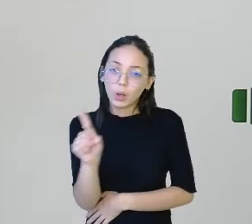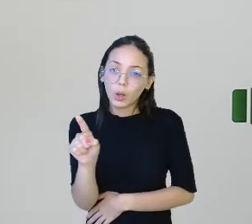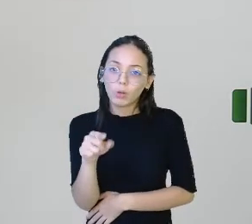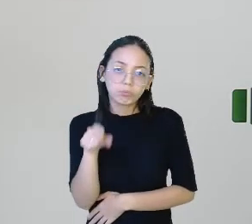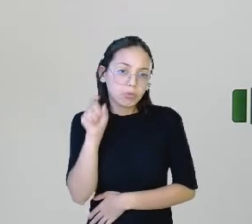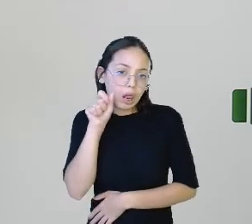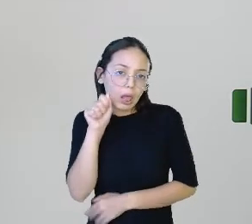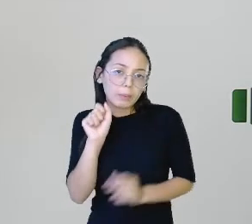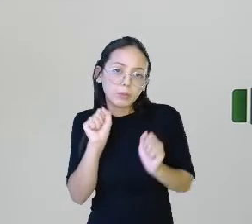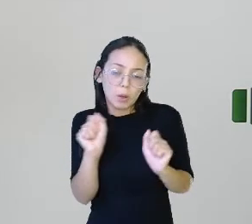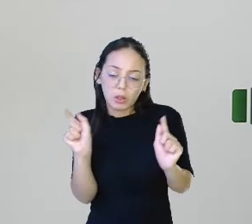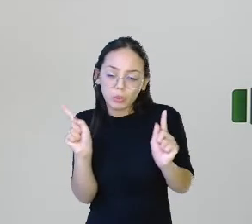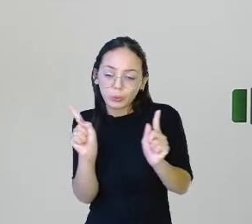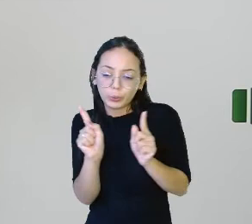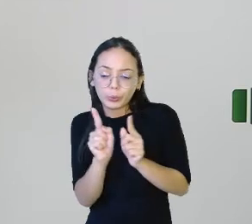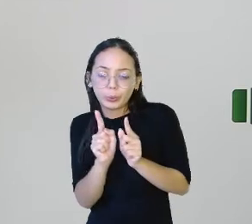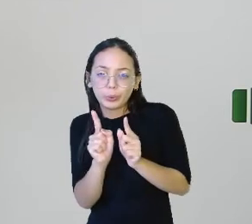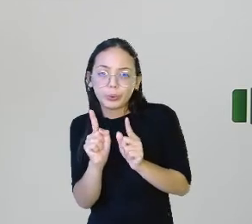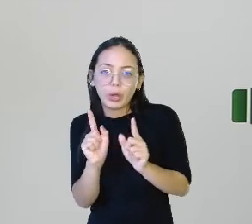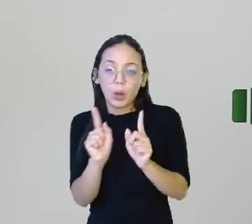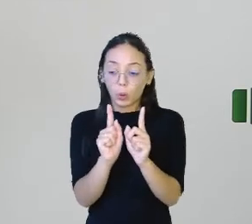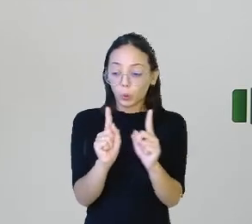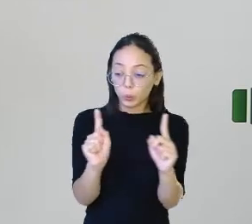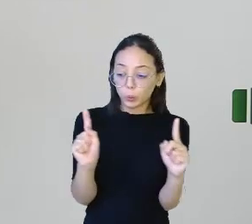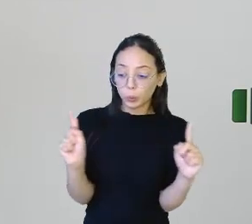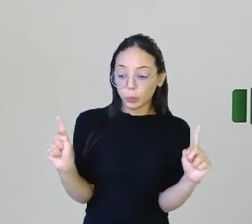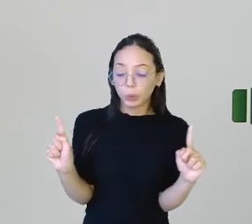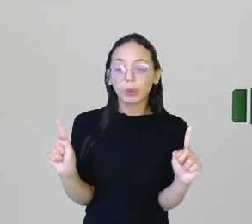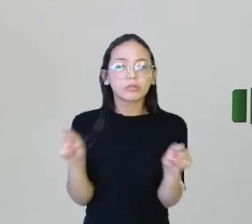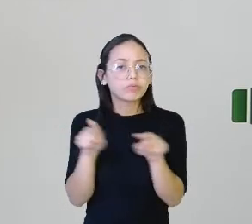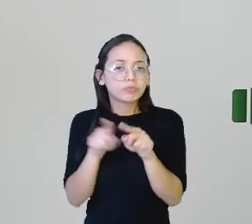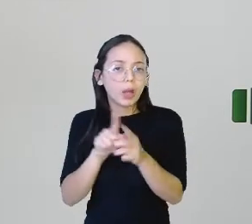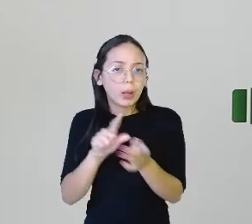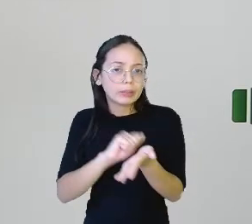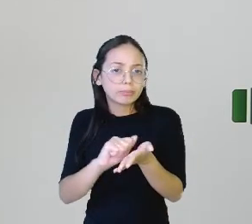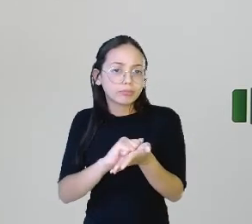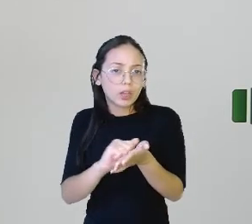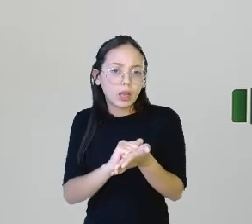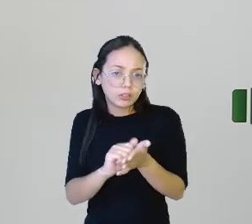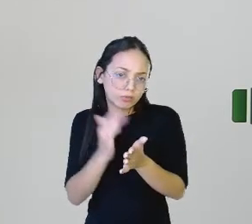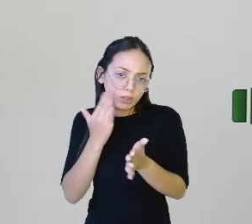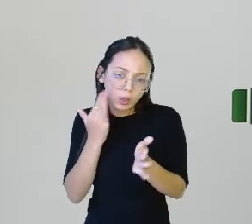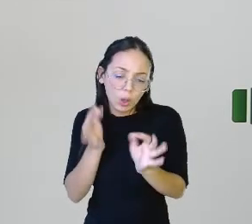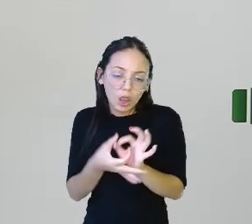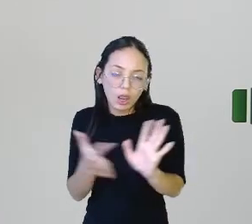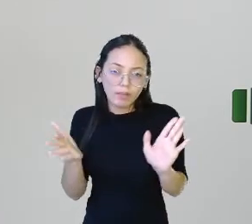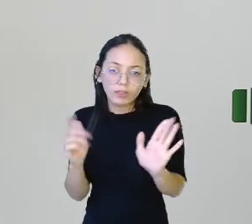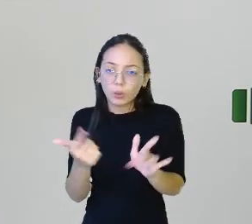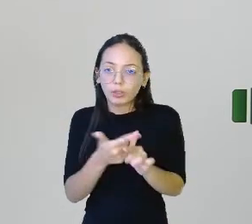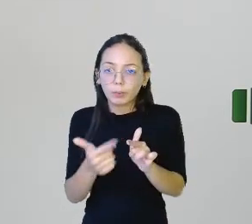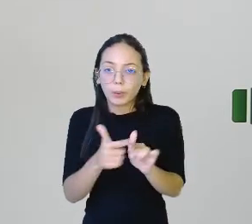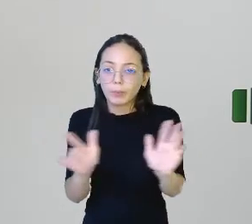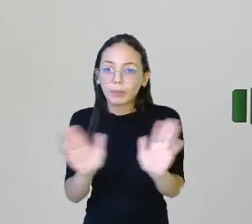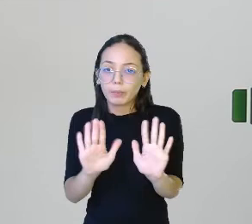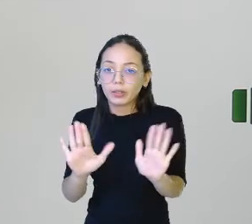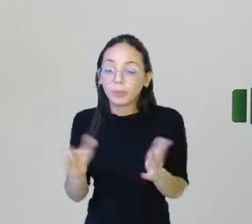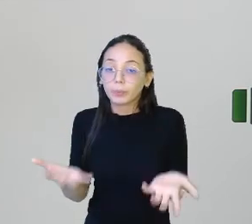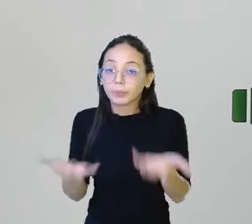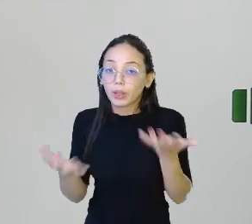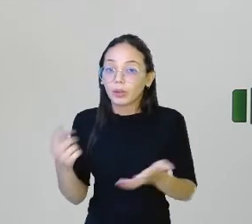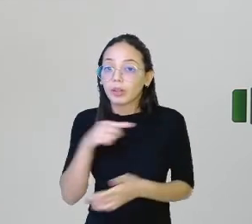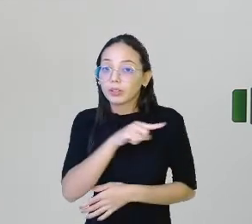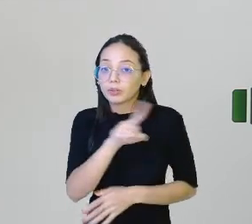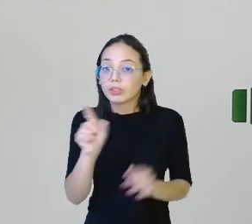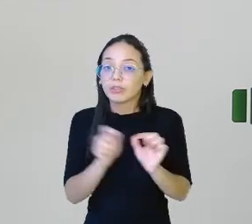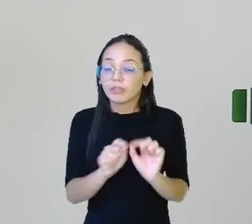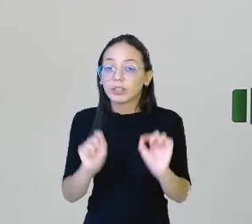lápis pode estar menor, seu lápis pode ser maior, assim como a sua borracha e a sua caneta. Não tem problema. O que eu quero que